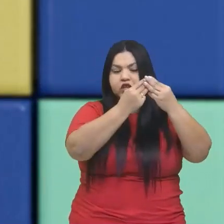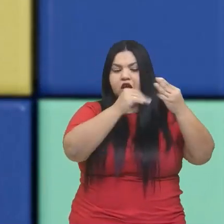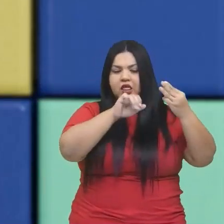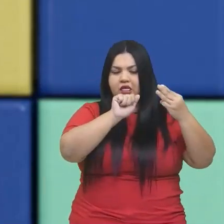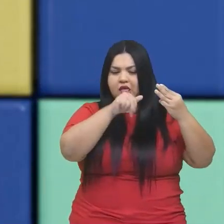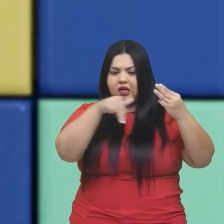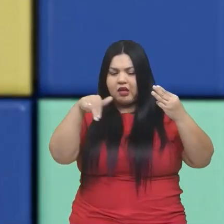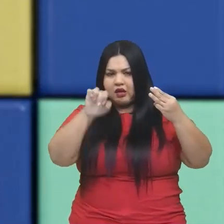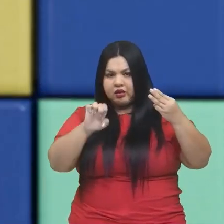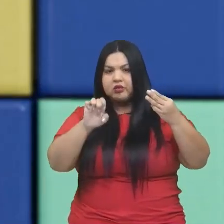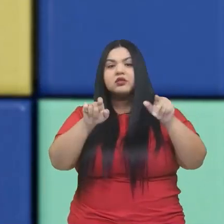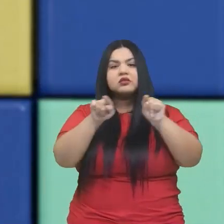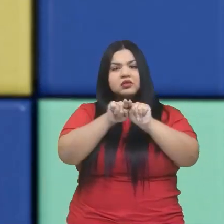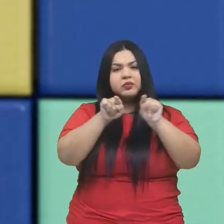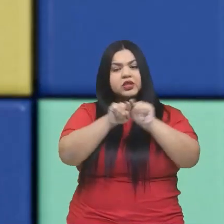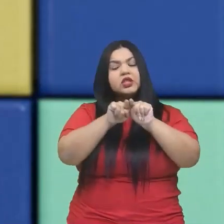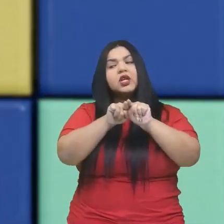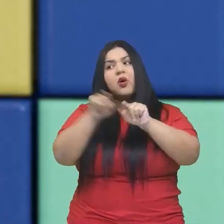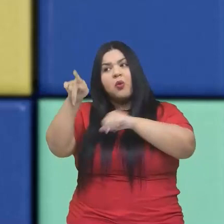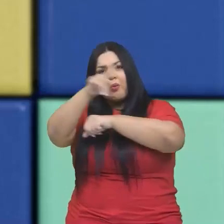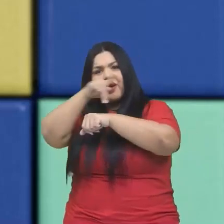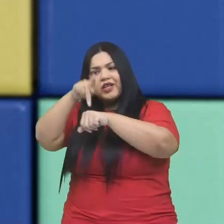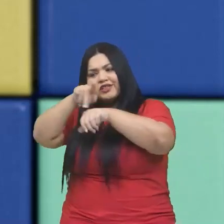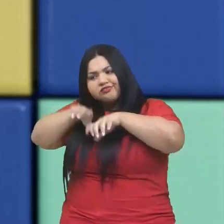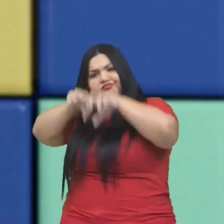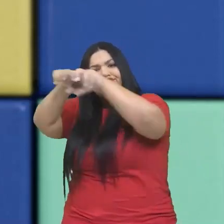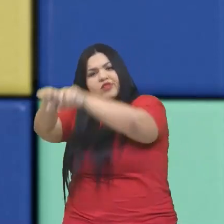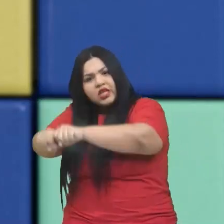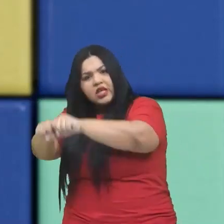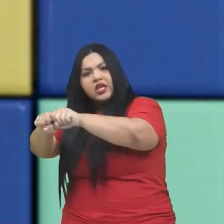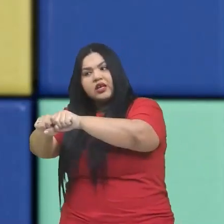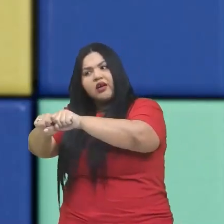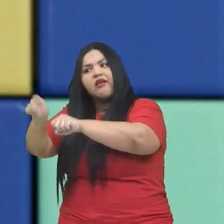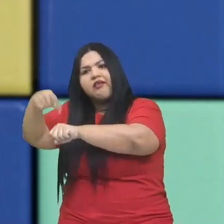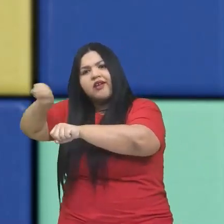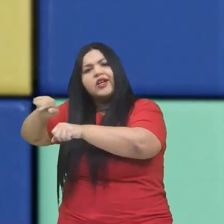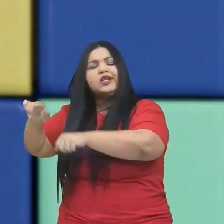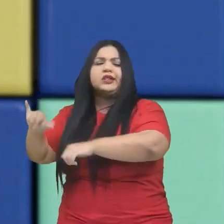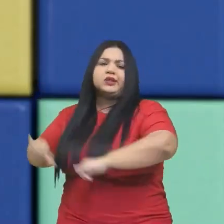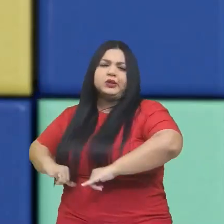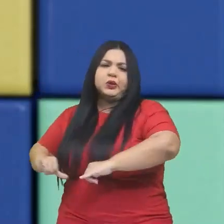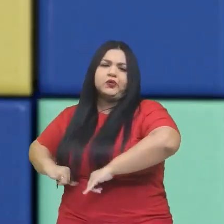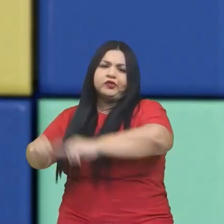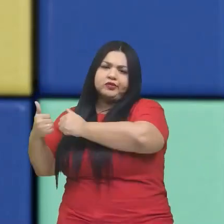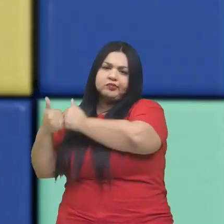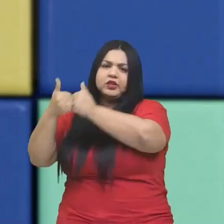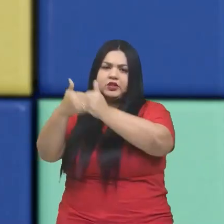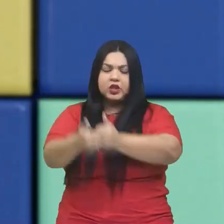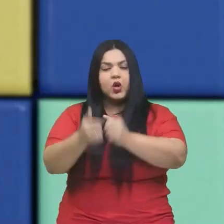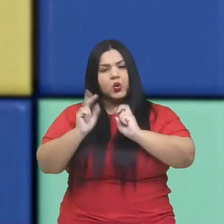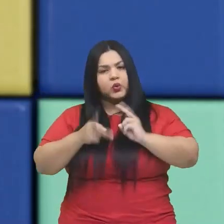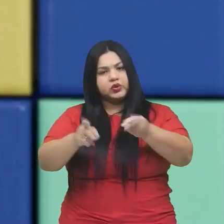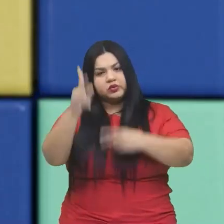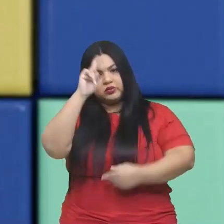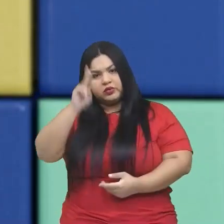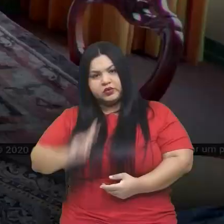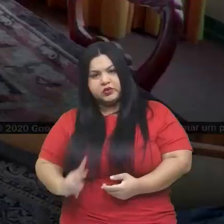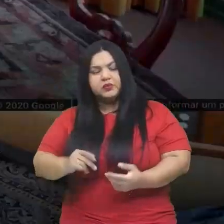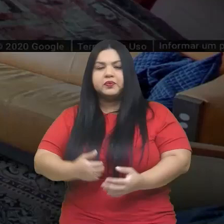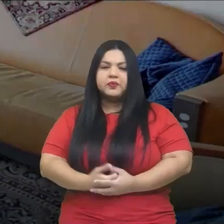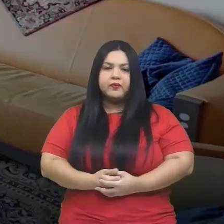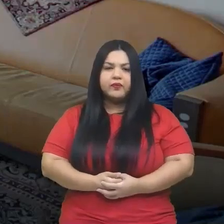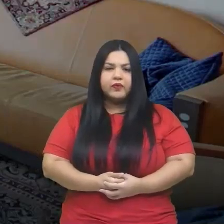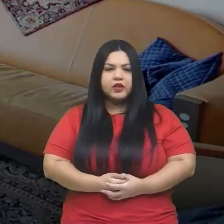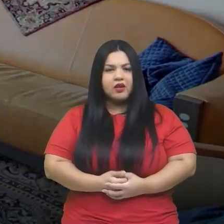como o país onde ela estava tinha sido dominado pelos nazistas, eles sofreram perseguição. E aí, continuando a história, olha só, vendo aqui ainda